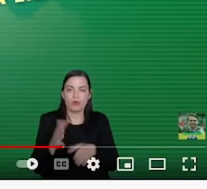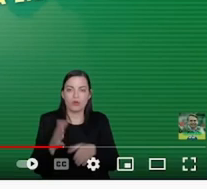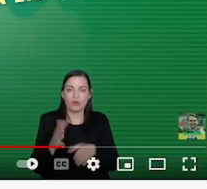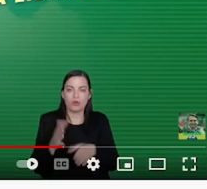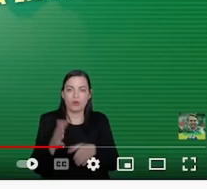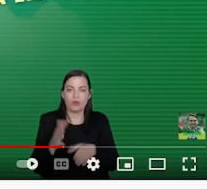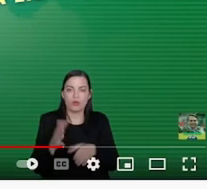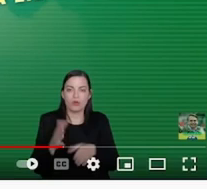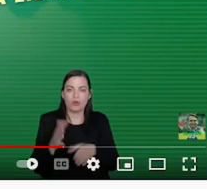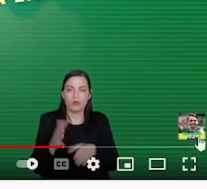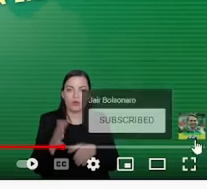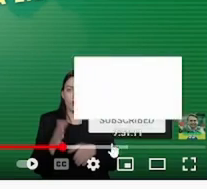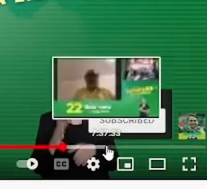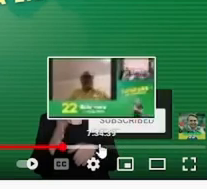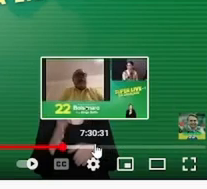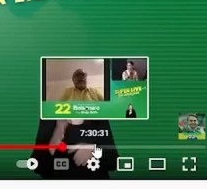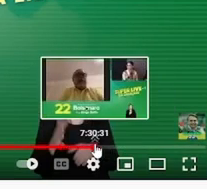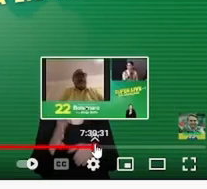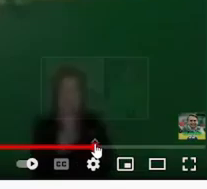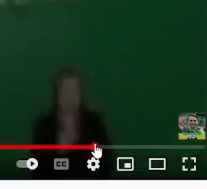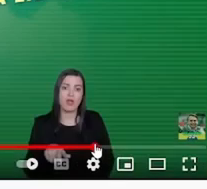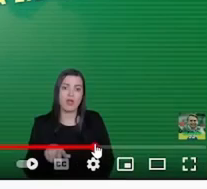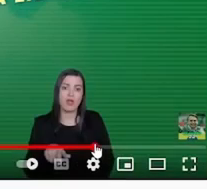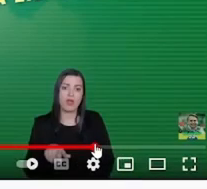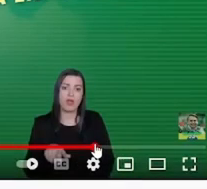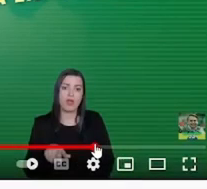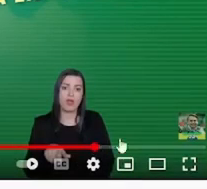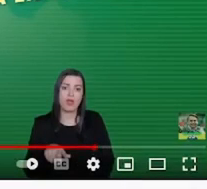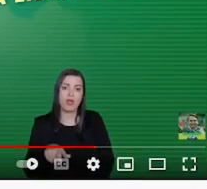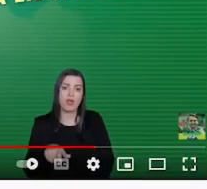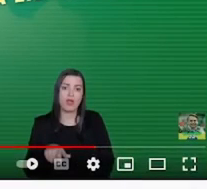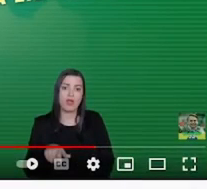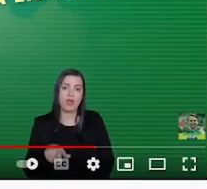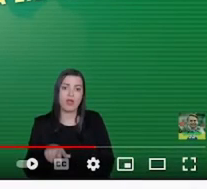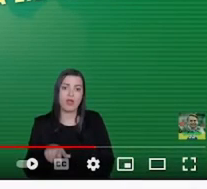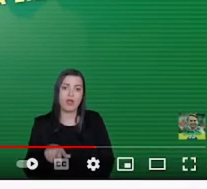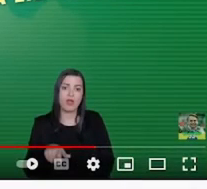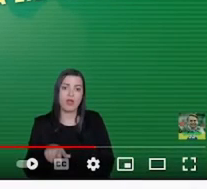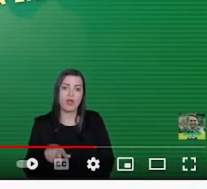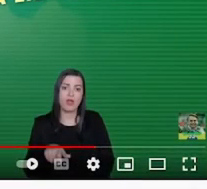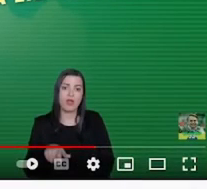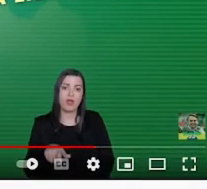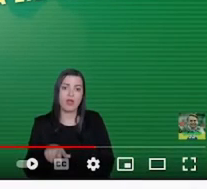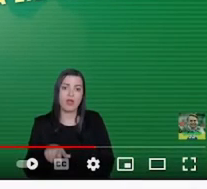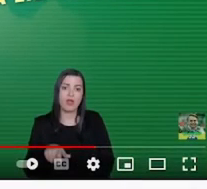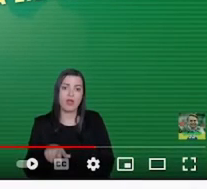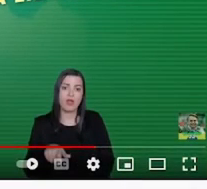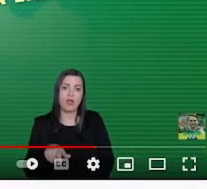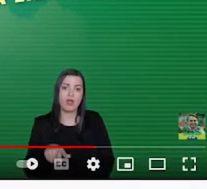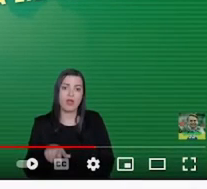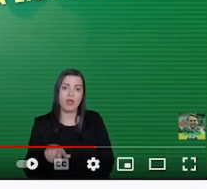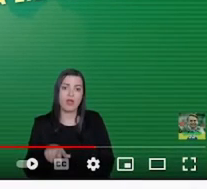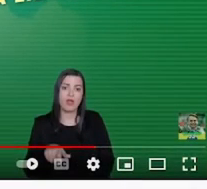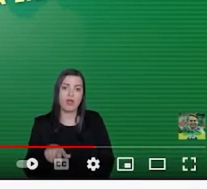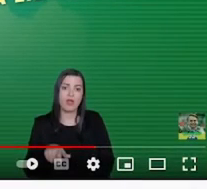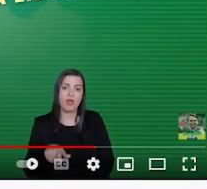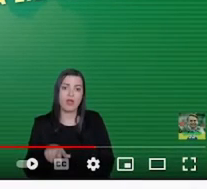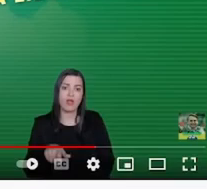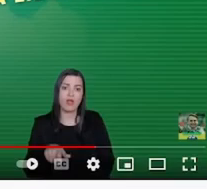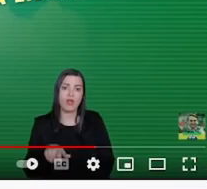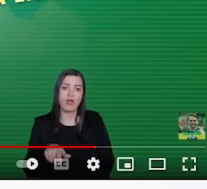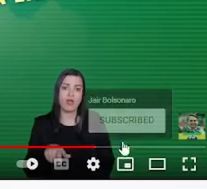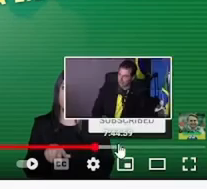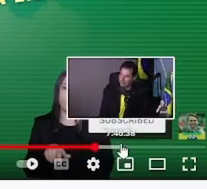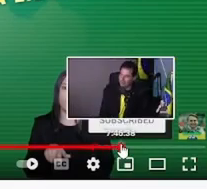Cláudio manga Vita do Correio da Manhã também entrou aqui para falar nessa nessa manhãzinha de domingo Sula